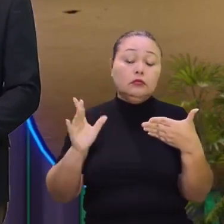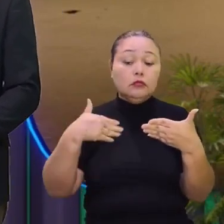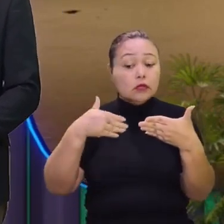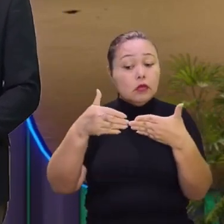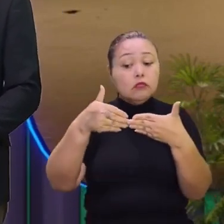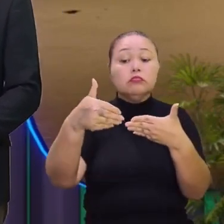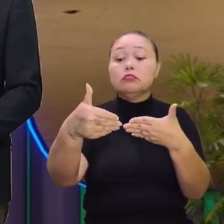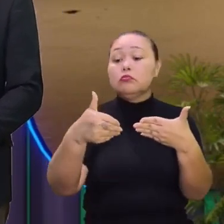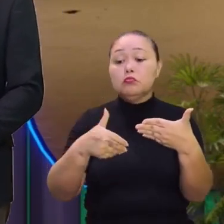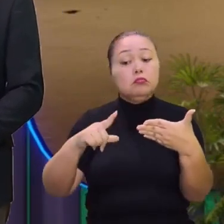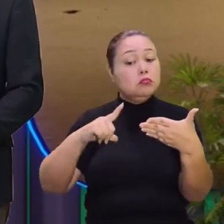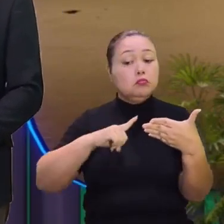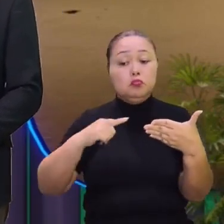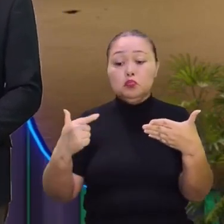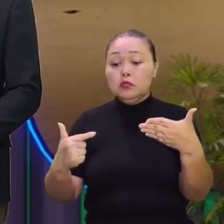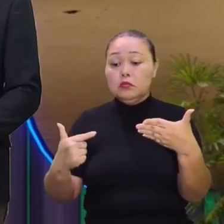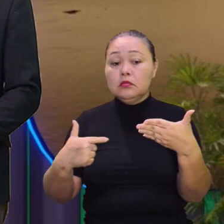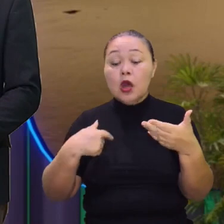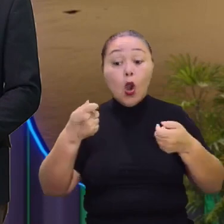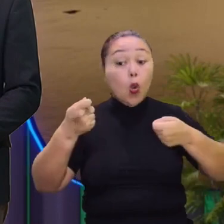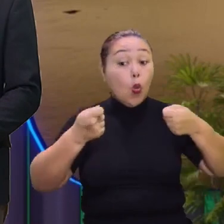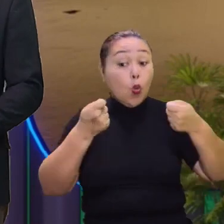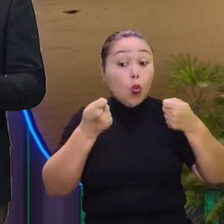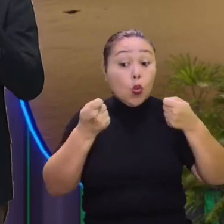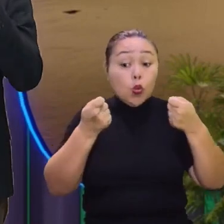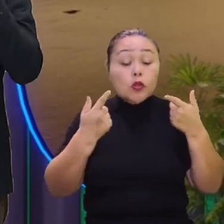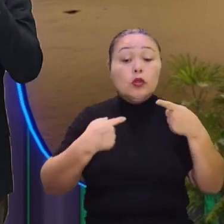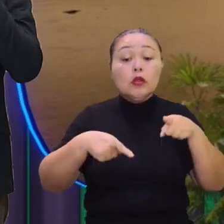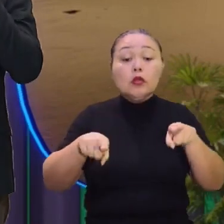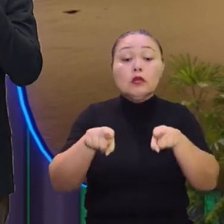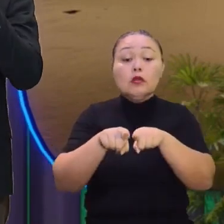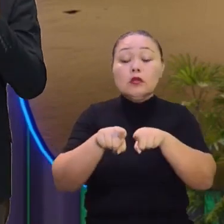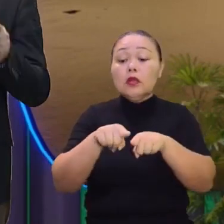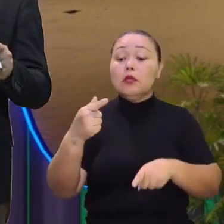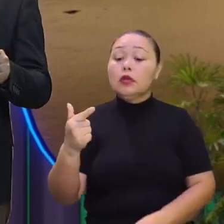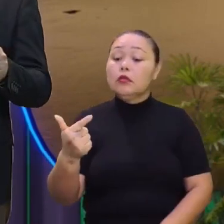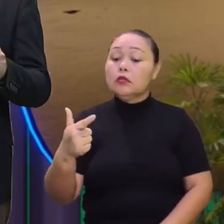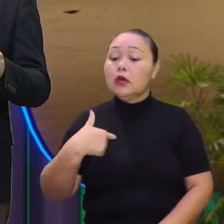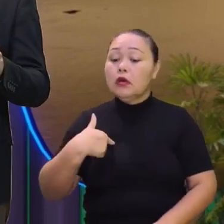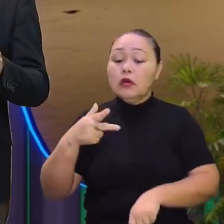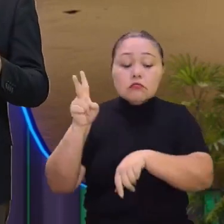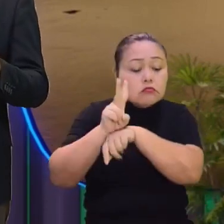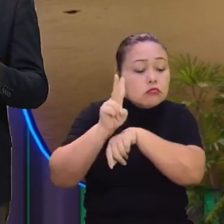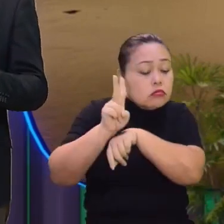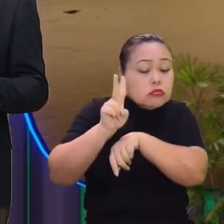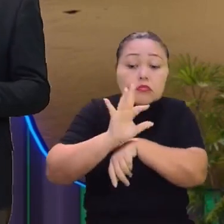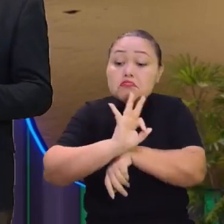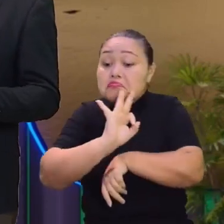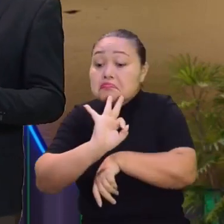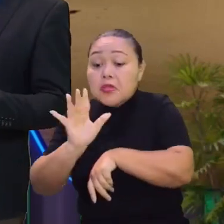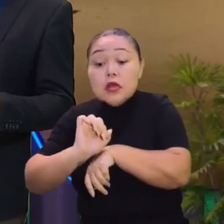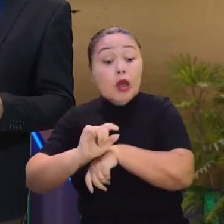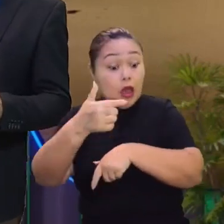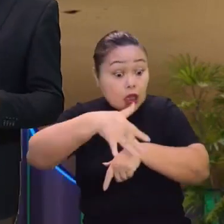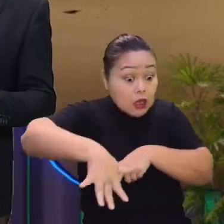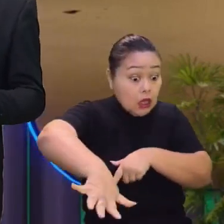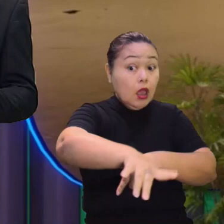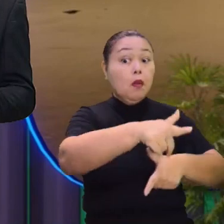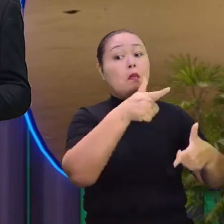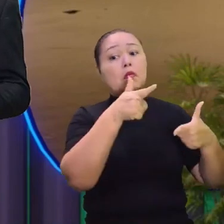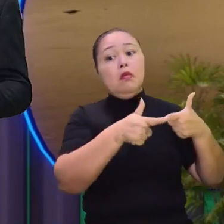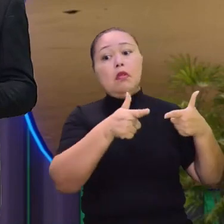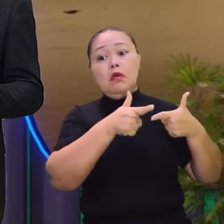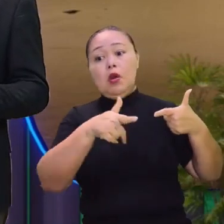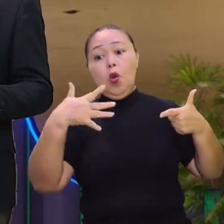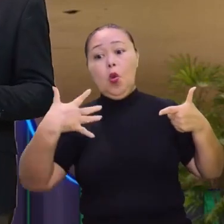fixação de fronteiras e também assim que controlasse, e não havia fiscalização e estava gerando muitos problemas nessa região.